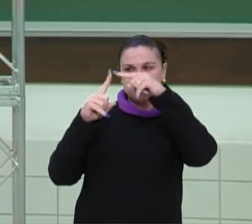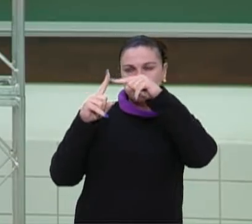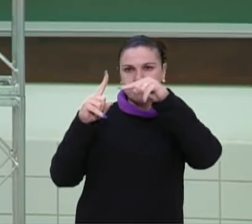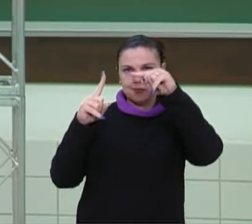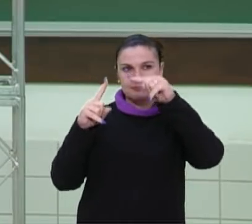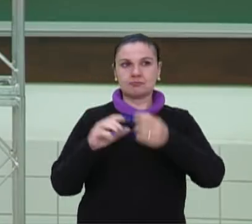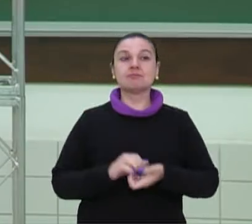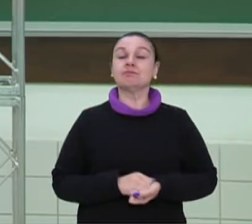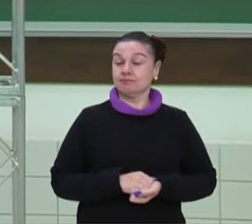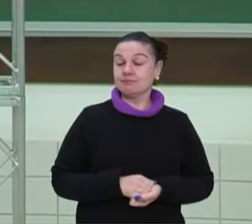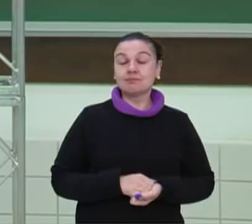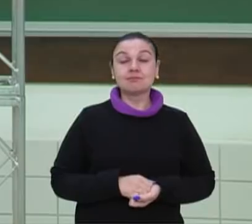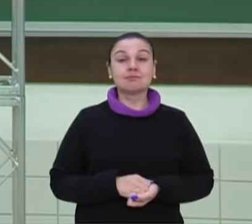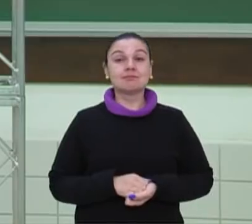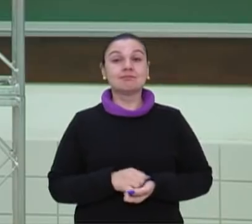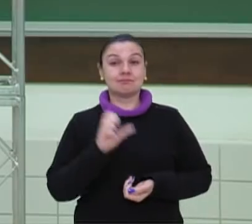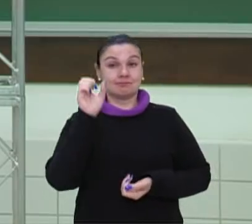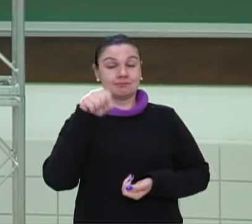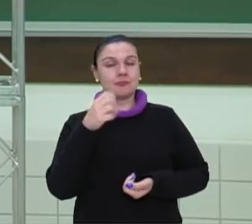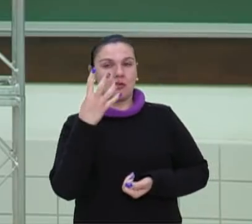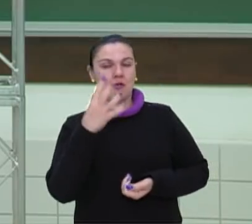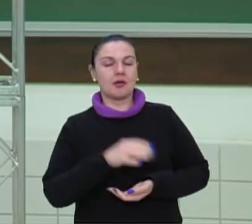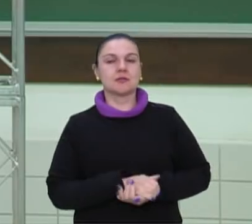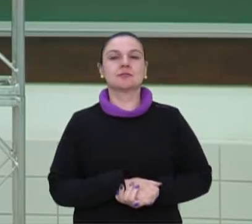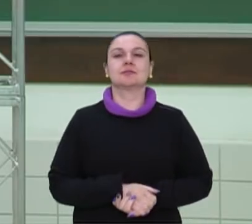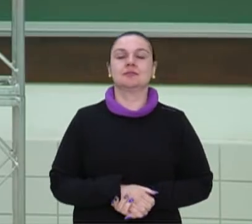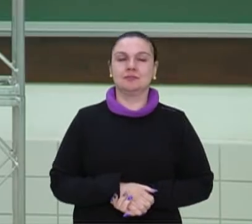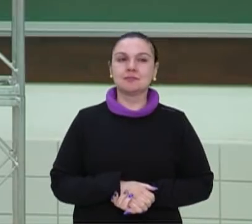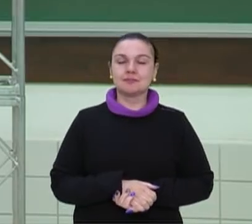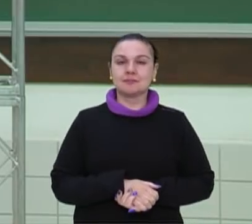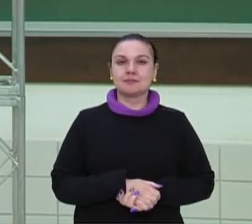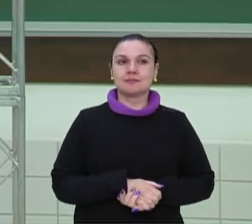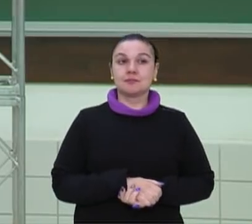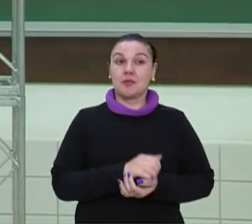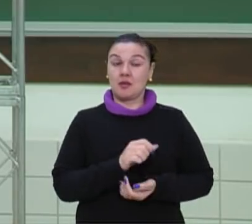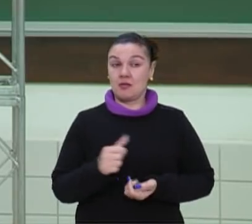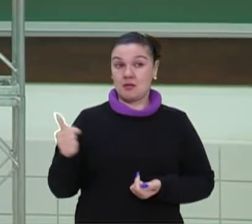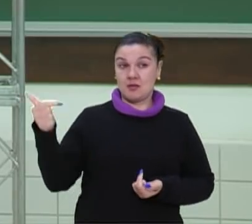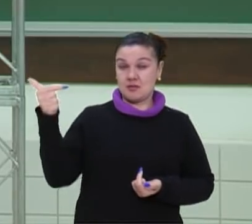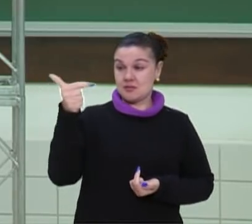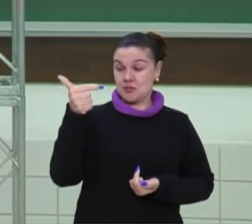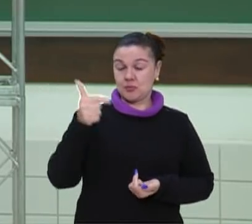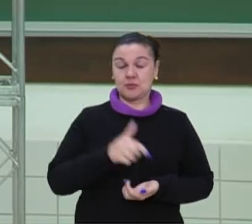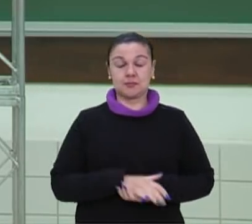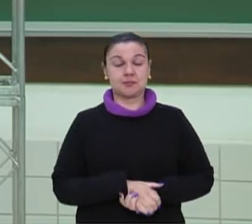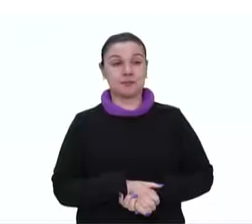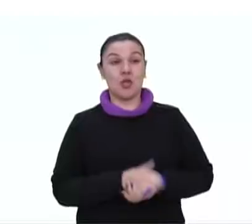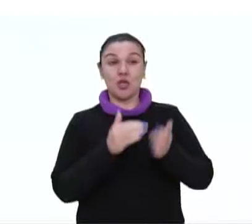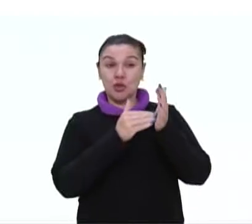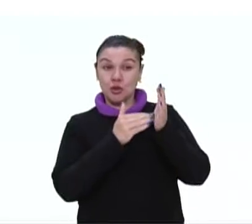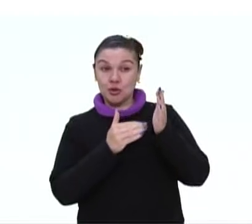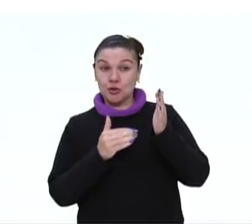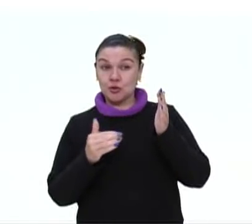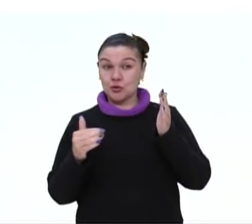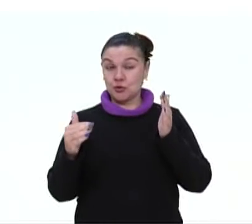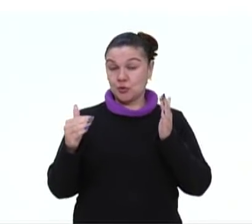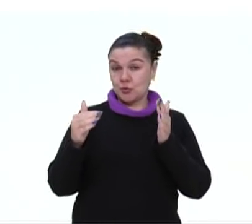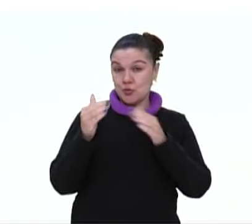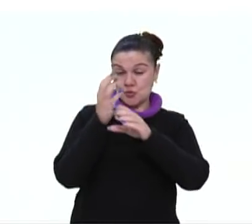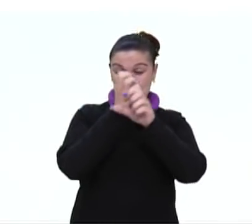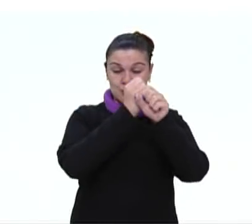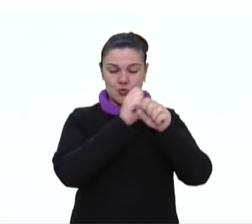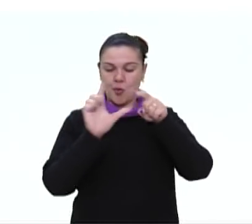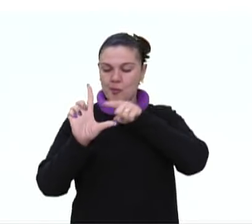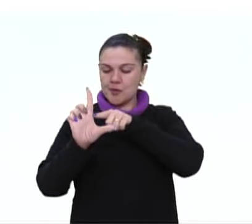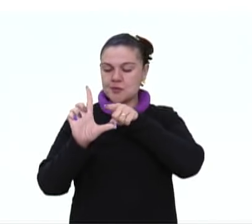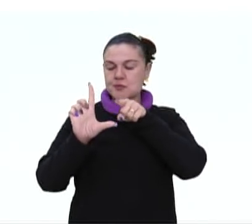Então, isso mesmo, quem colocou V, verdadeiro, 4 vértices. Próxima sentença, também é verdadeira, né?